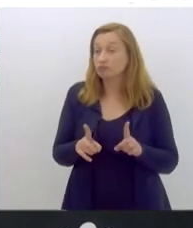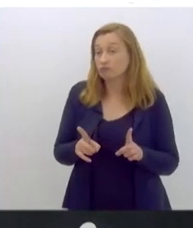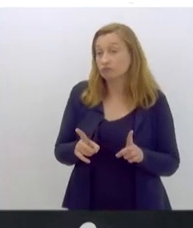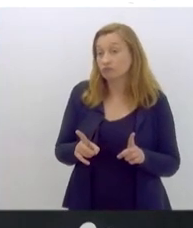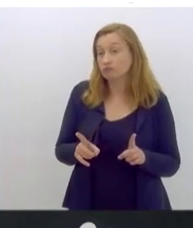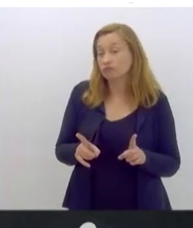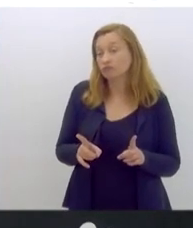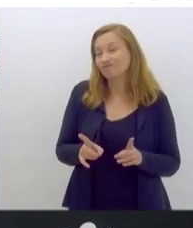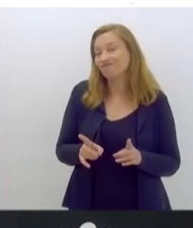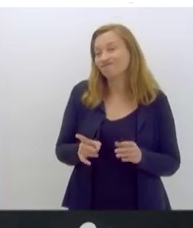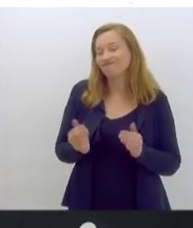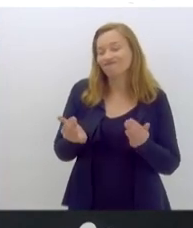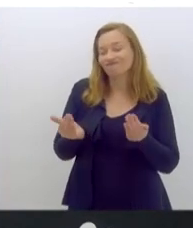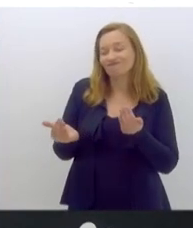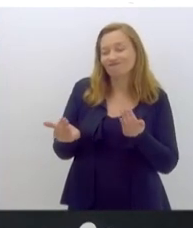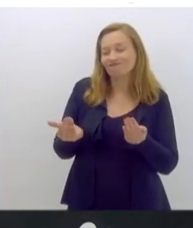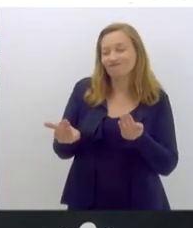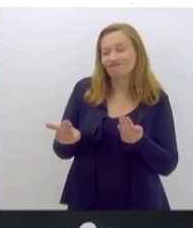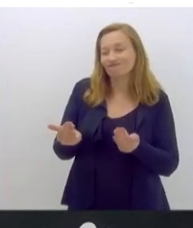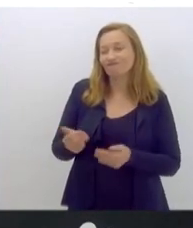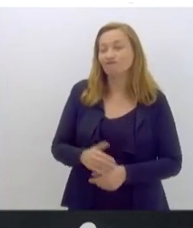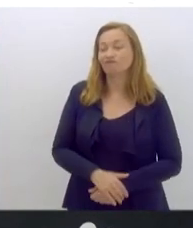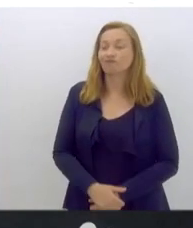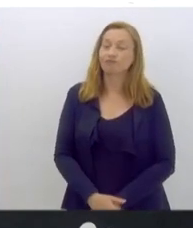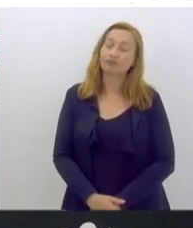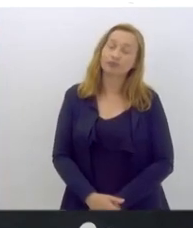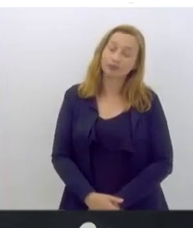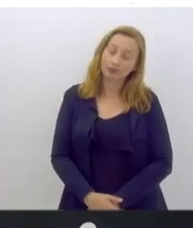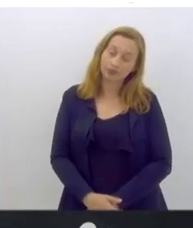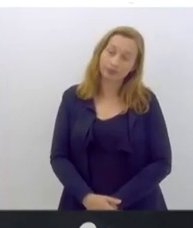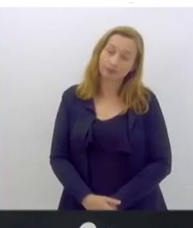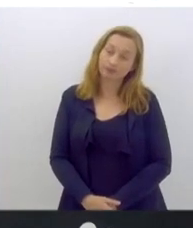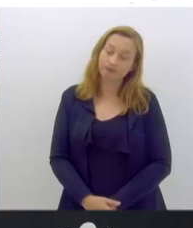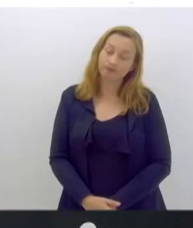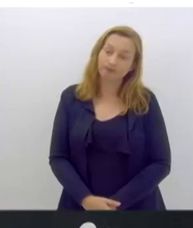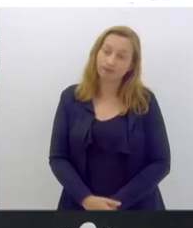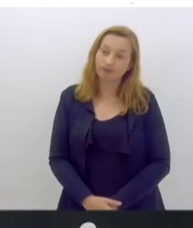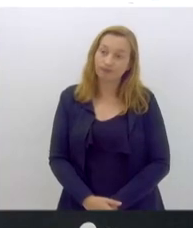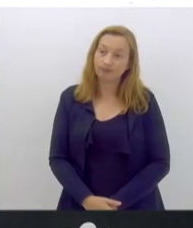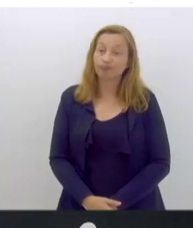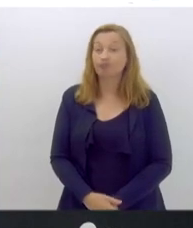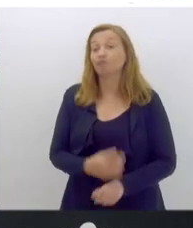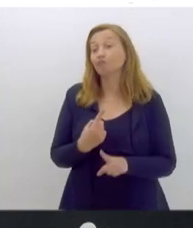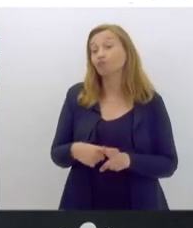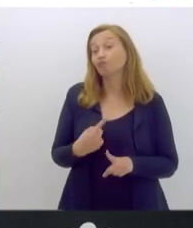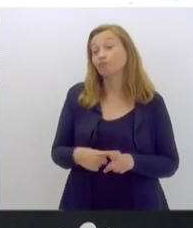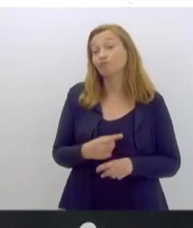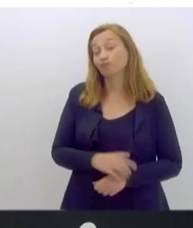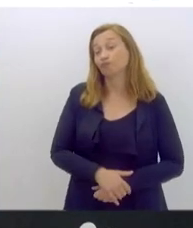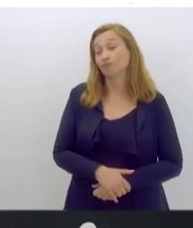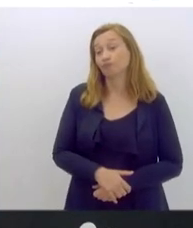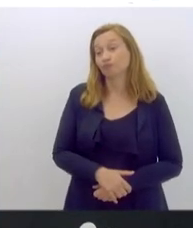incerteza uma grande incerteza porque